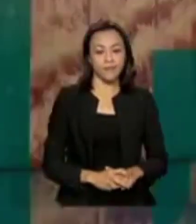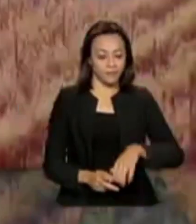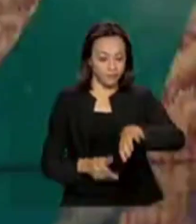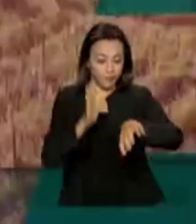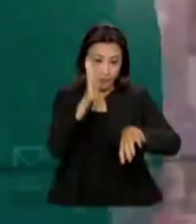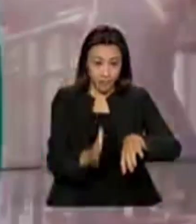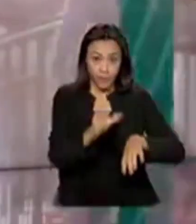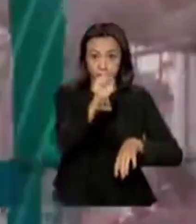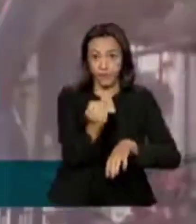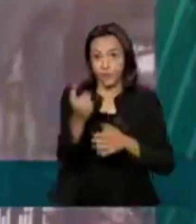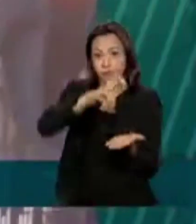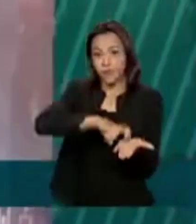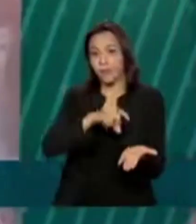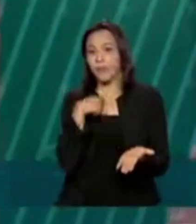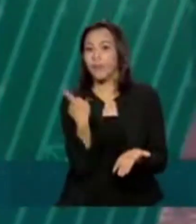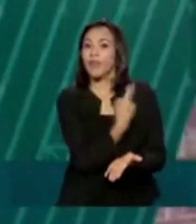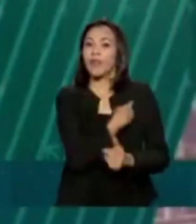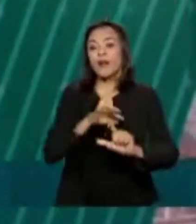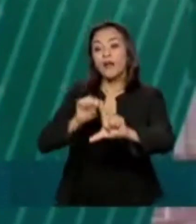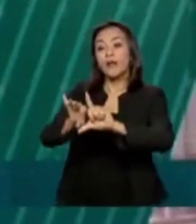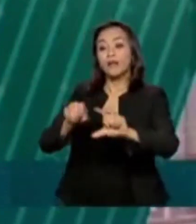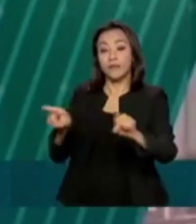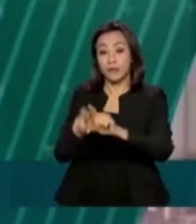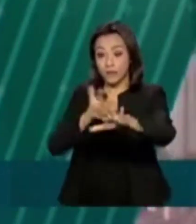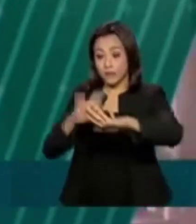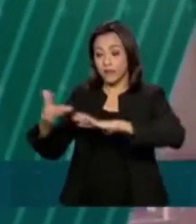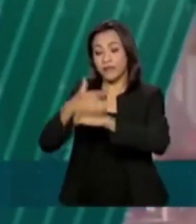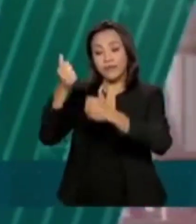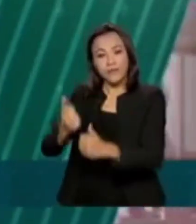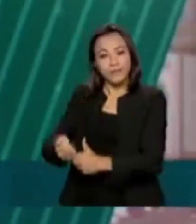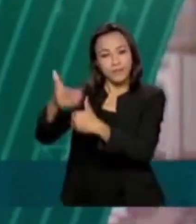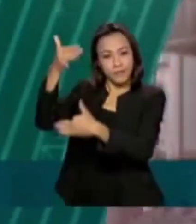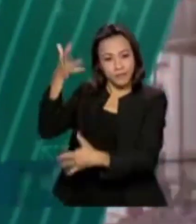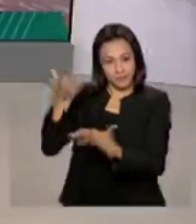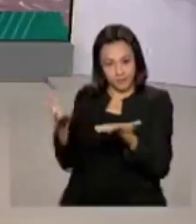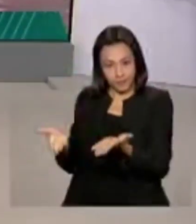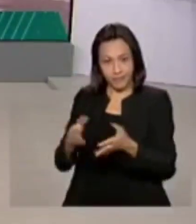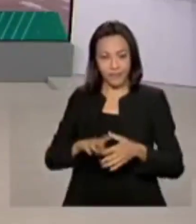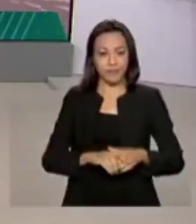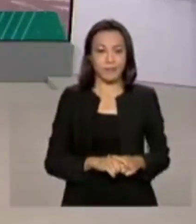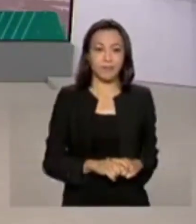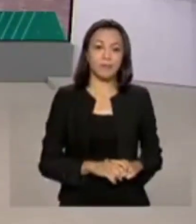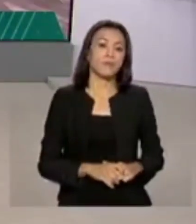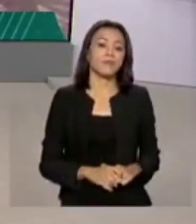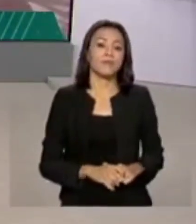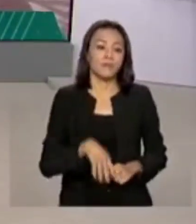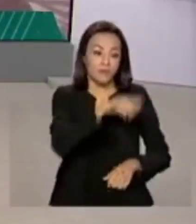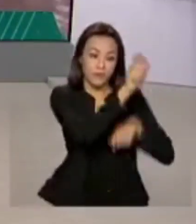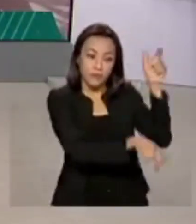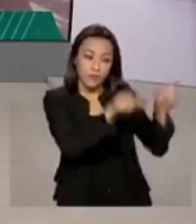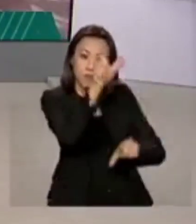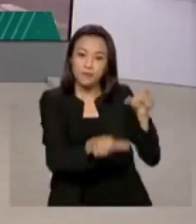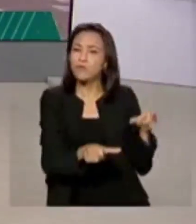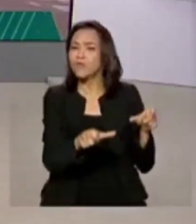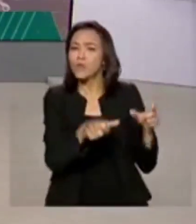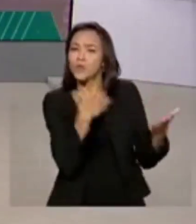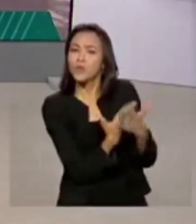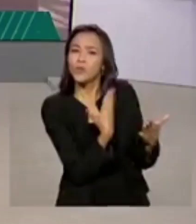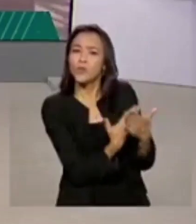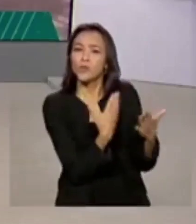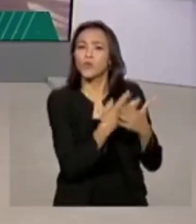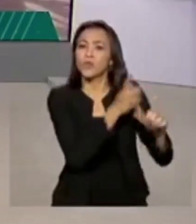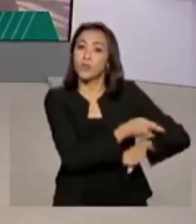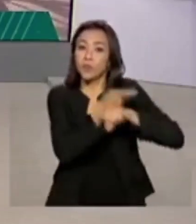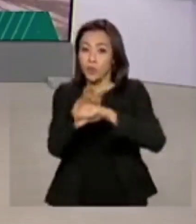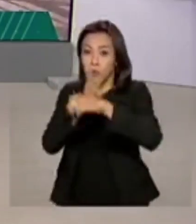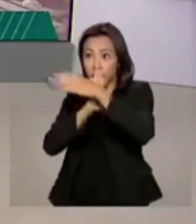Oito horas da manhã, nós estamos ao vivo também pelas redes sociais. Estudantes que buscam uma vaga no ensino